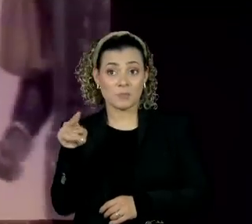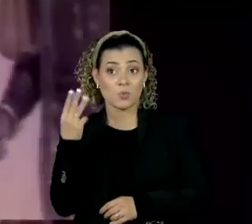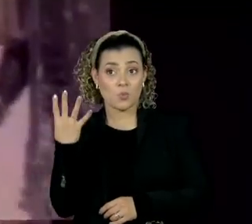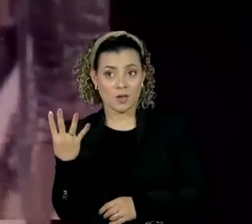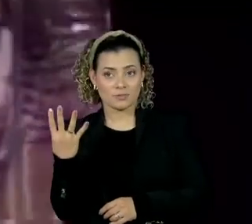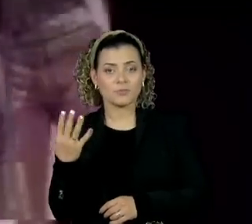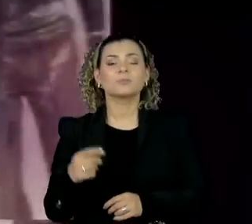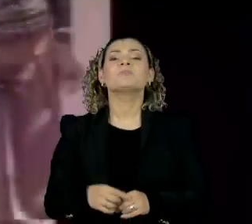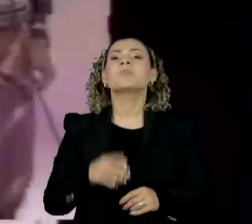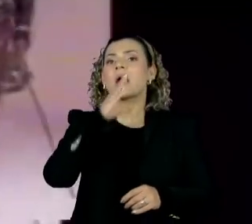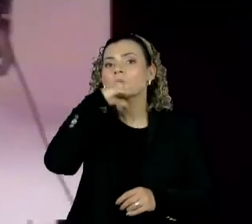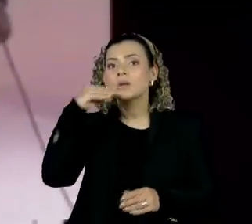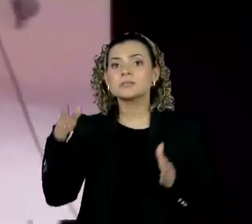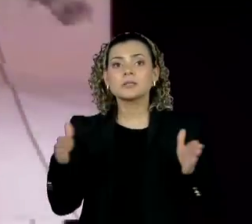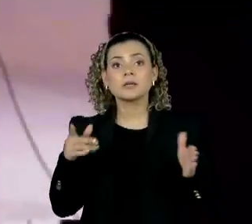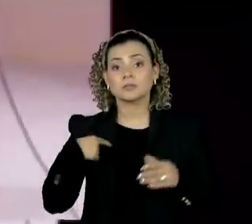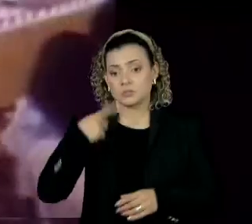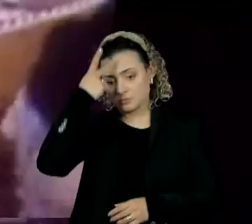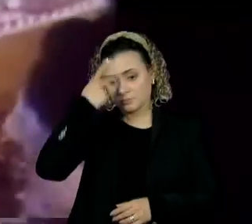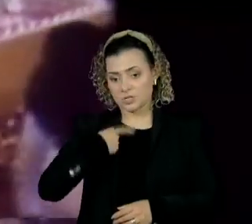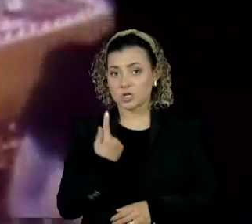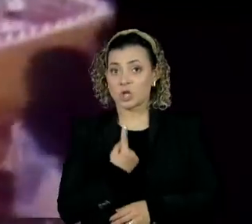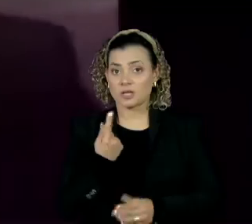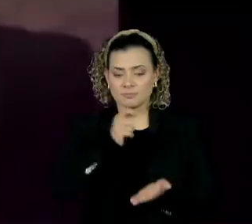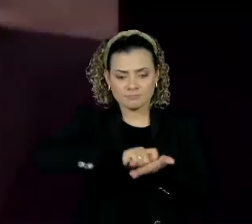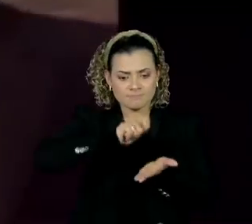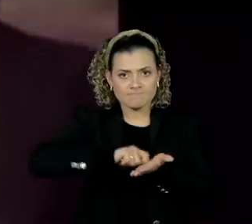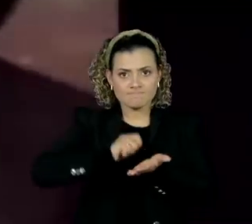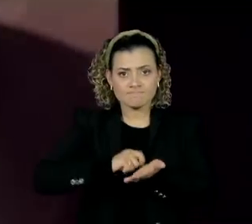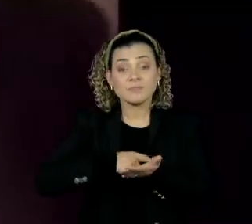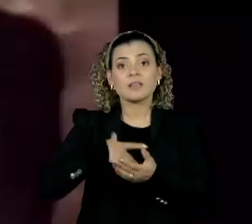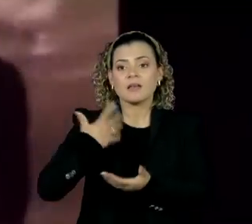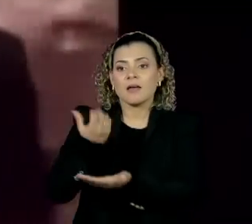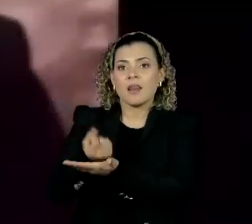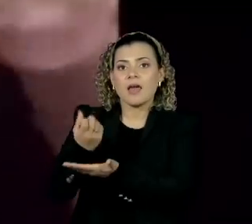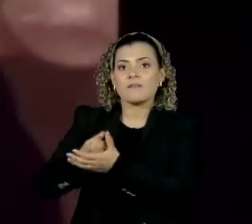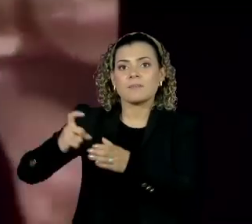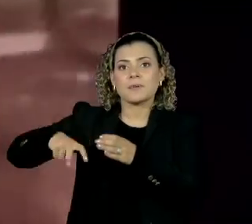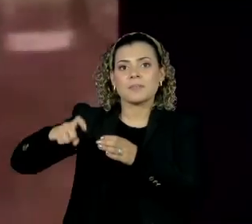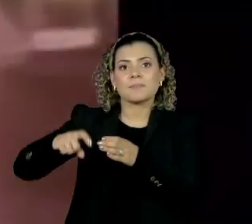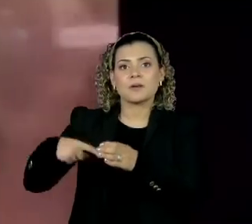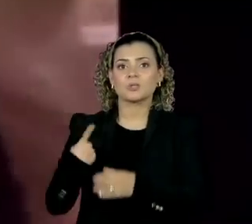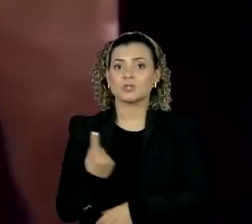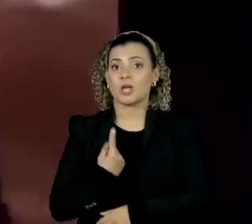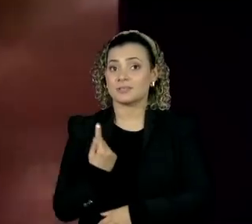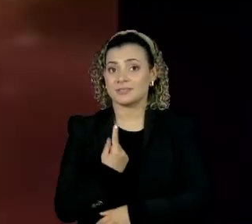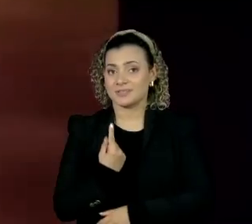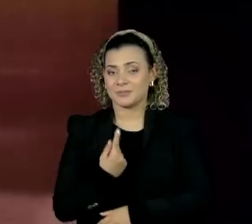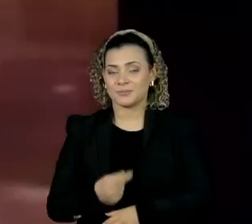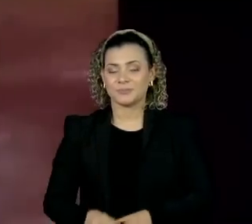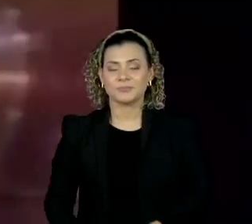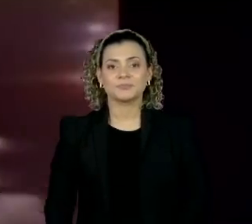Na adolescência, passou a compor suas próprias músicas e a gravar seus primeiros discos solos.